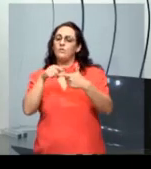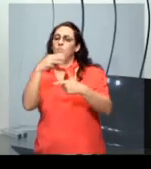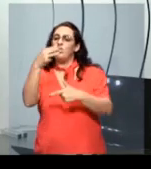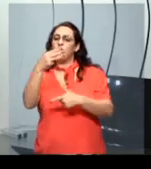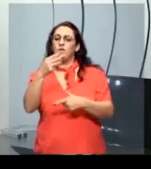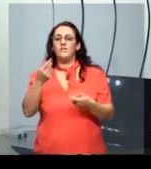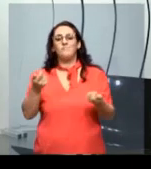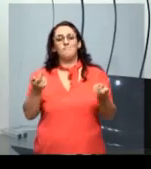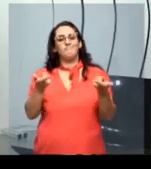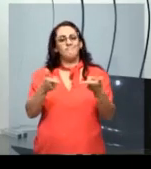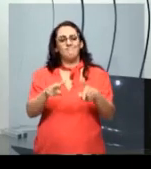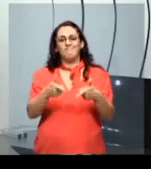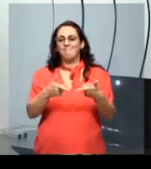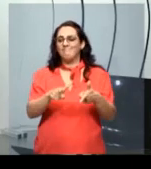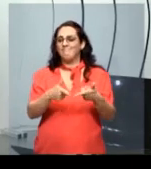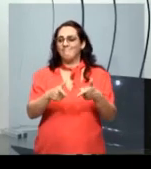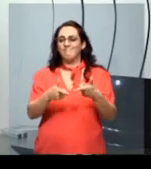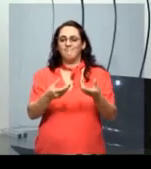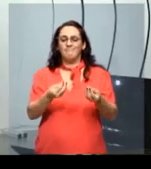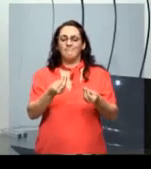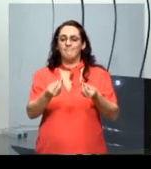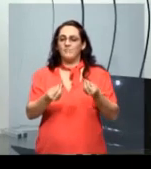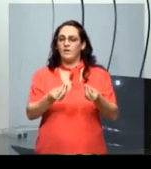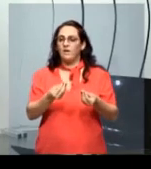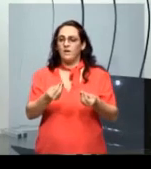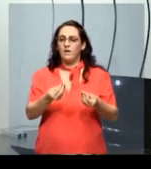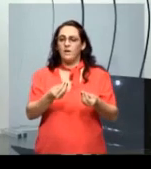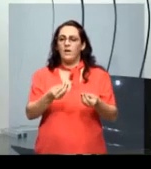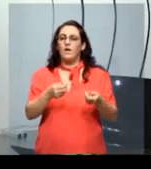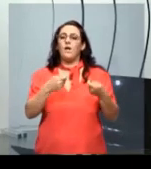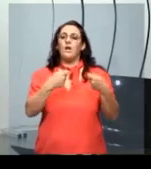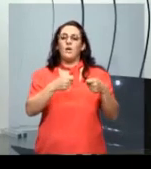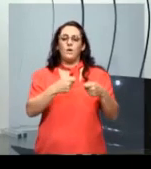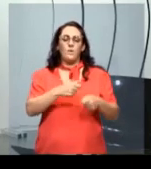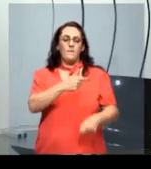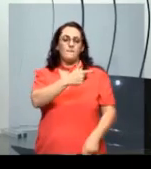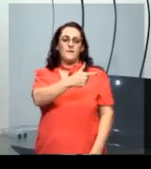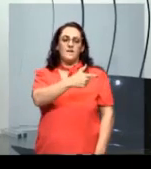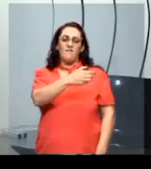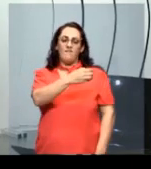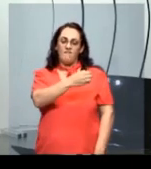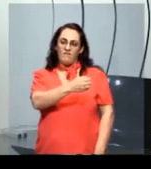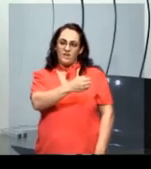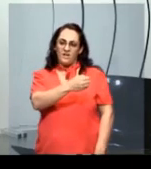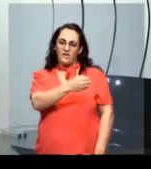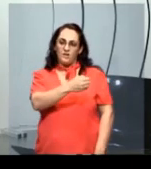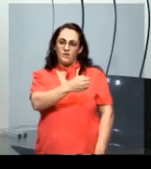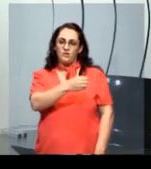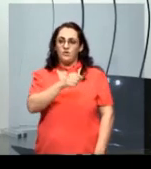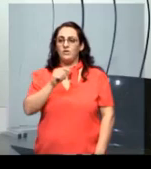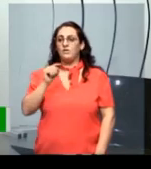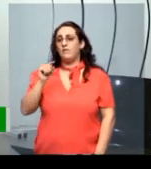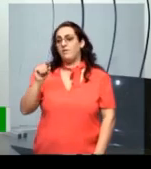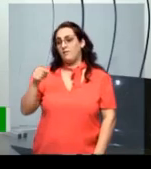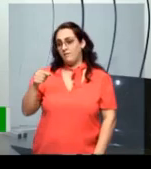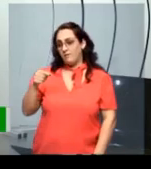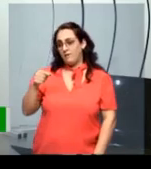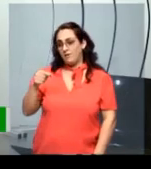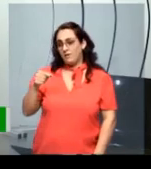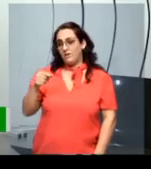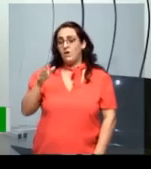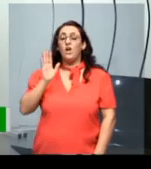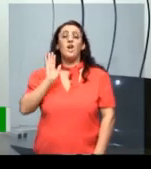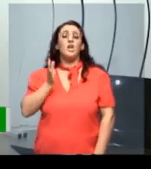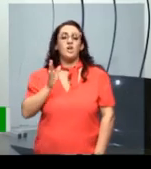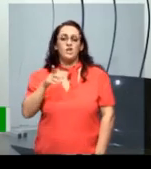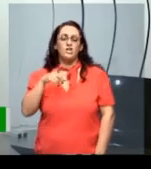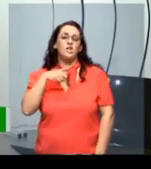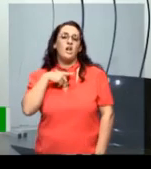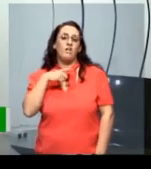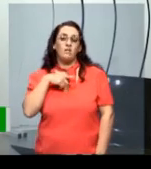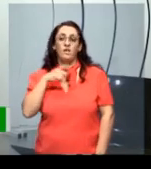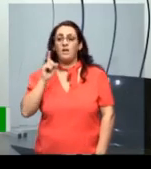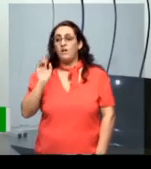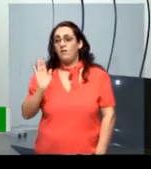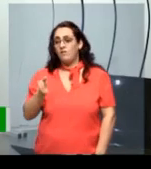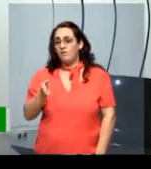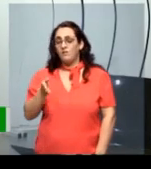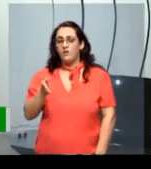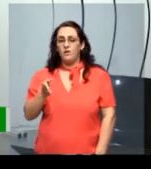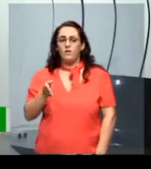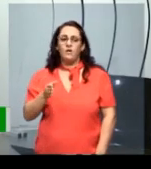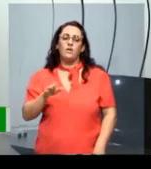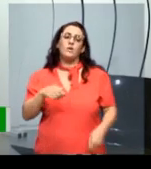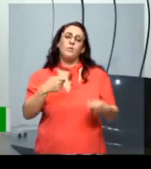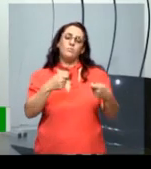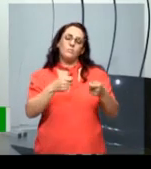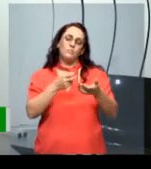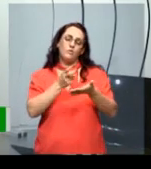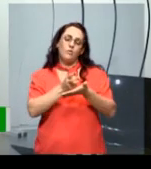3? Não, é menor. Então eu coloco zero. E coloco a vírgula, só que já está. Então, só continuar a divisão.